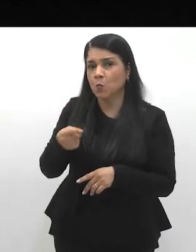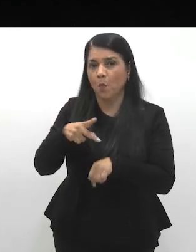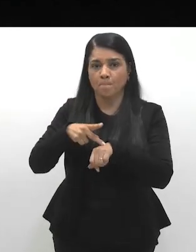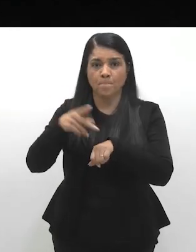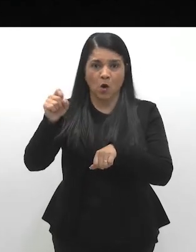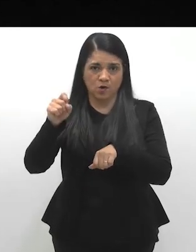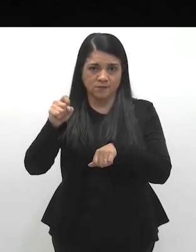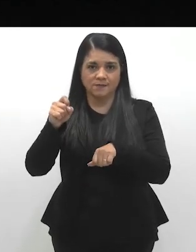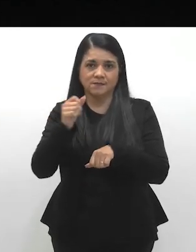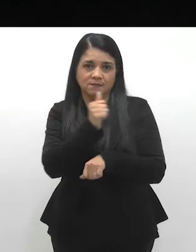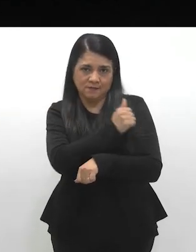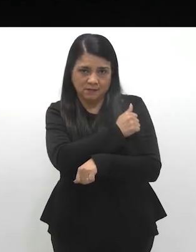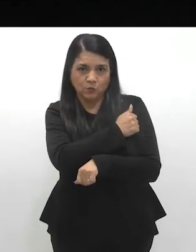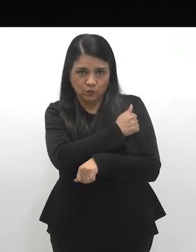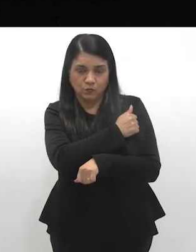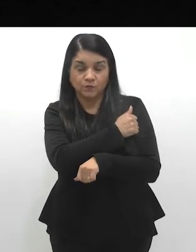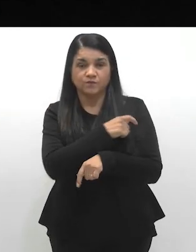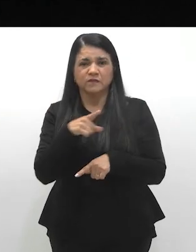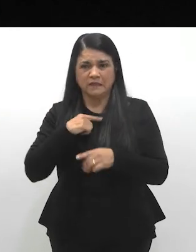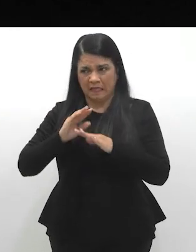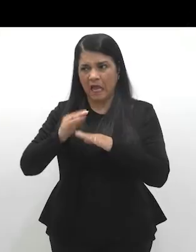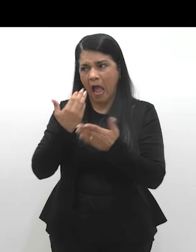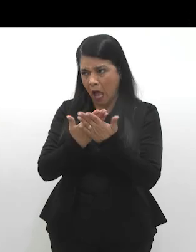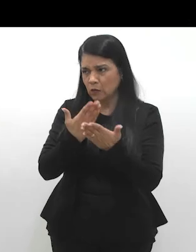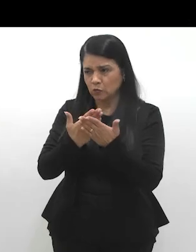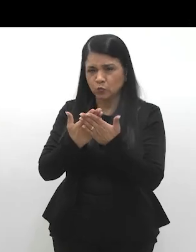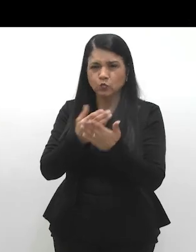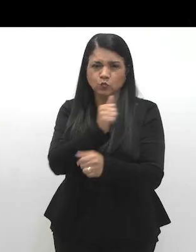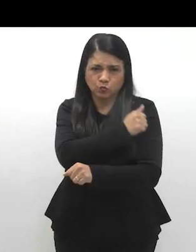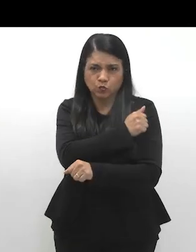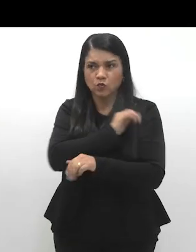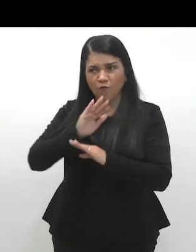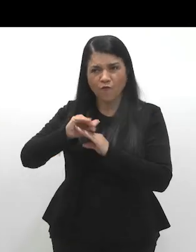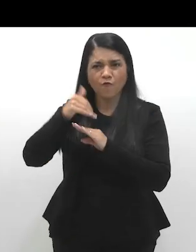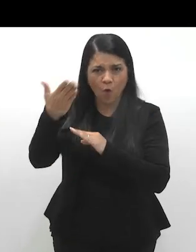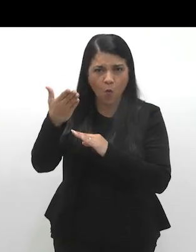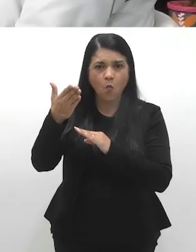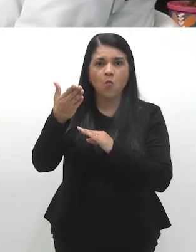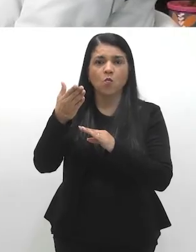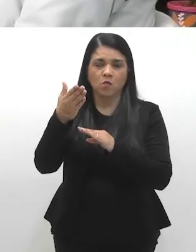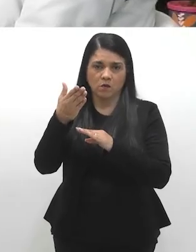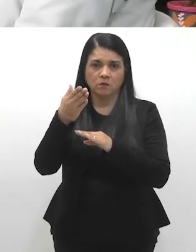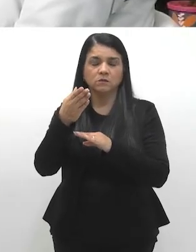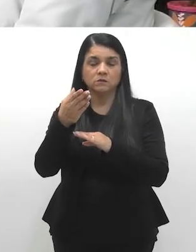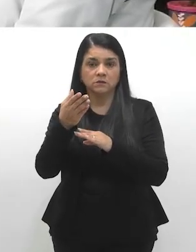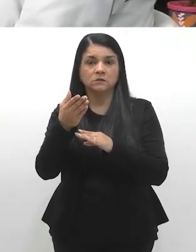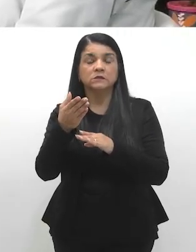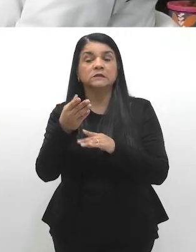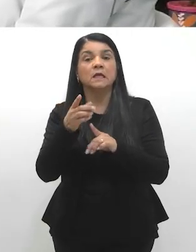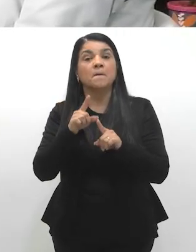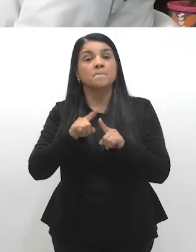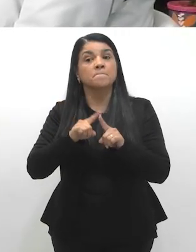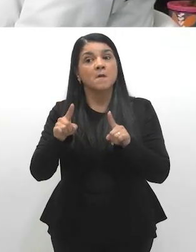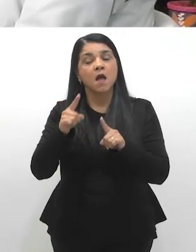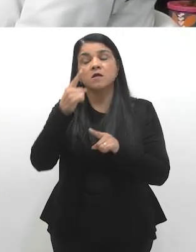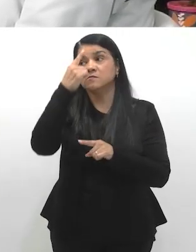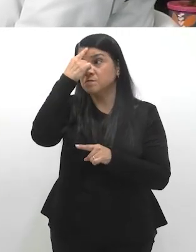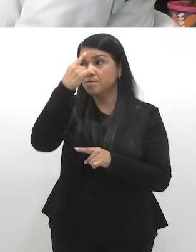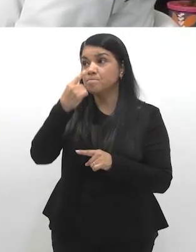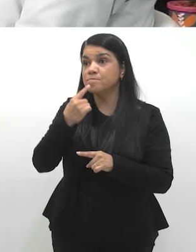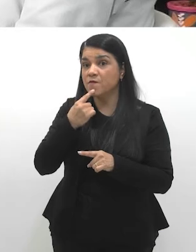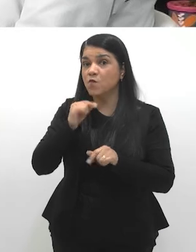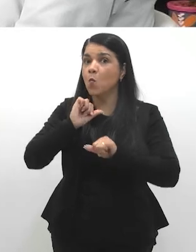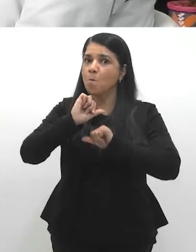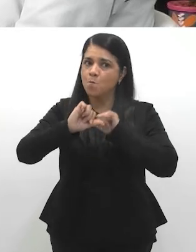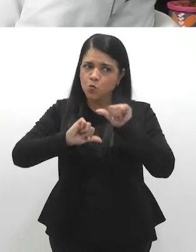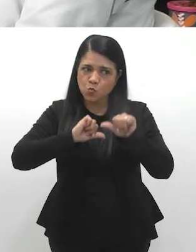de pós-graduação. Tem muito estudante de fora, né? Daqui do estado, né? Temos muito estudante de fora, mas esse perfil